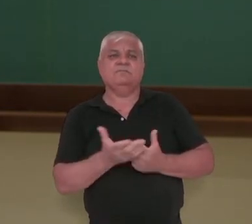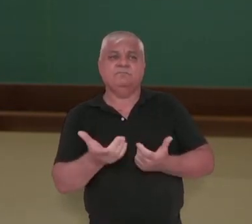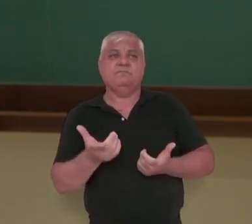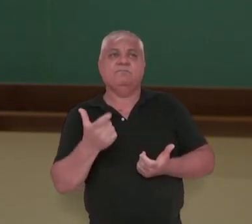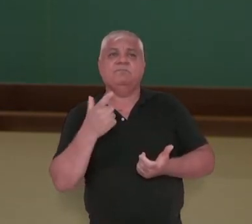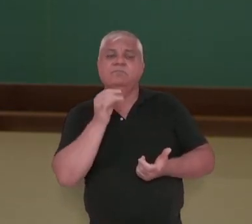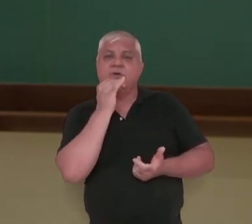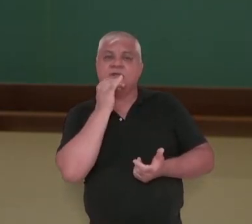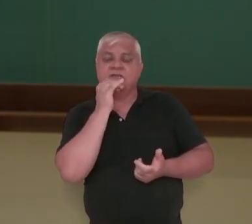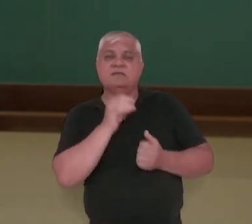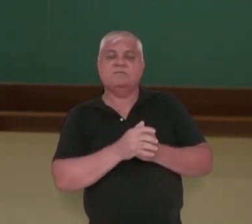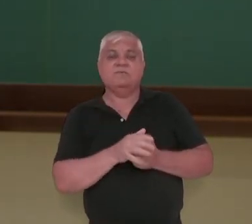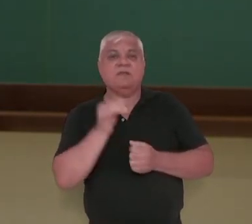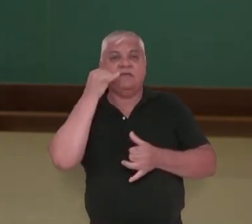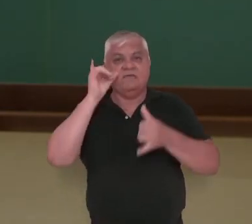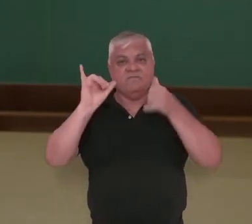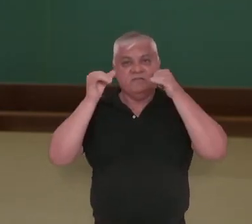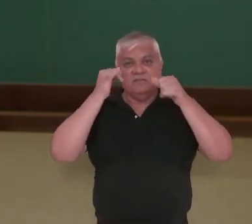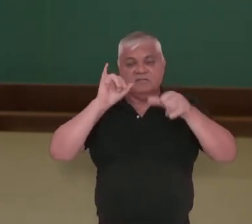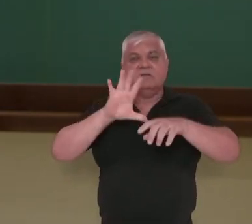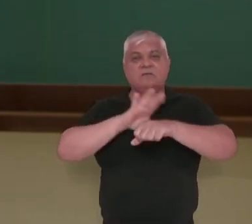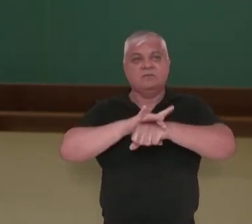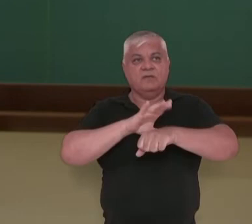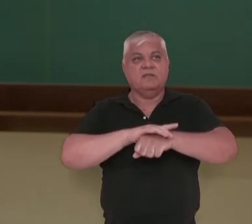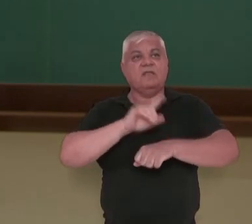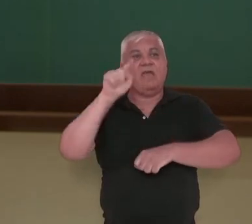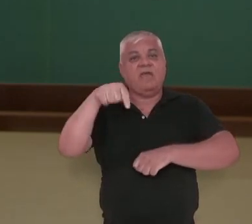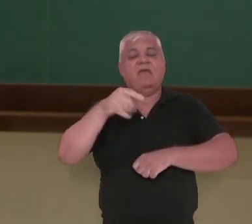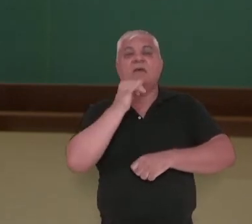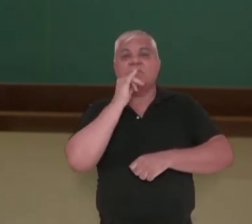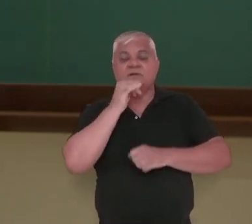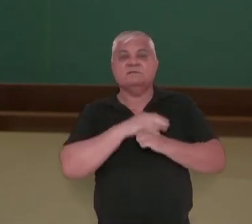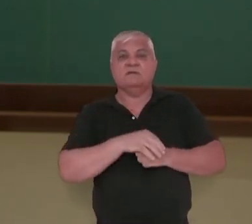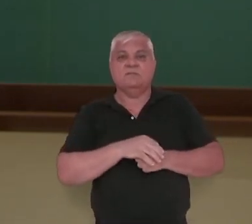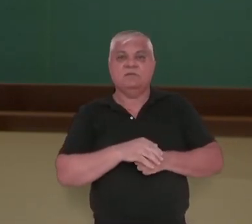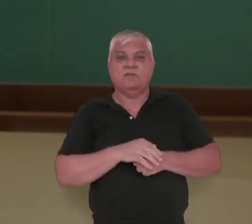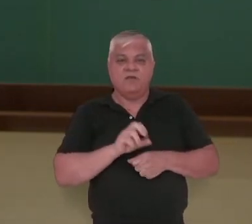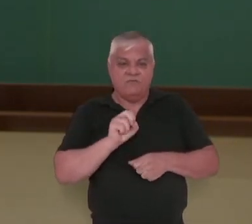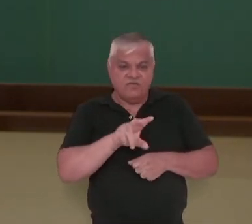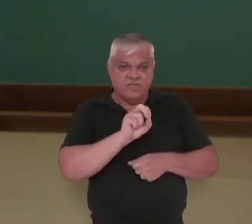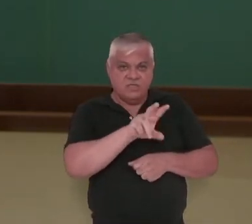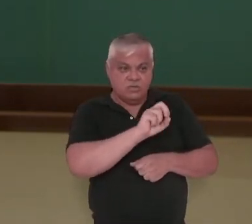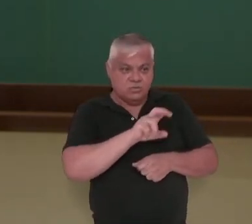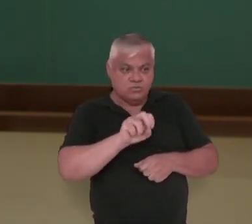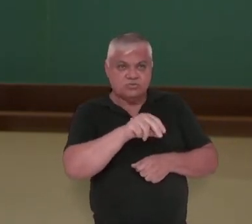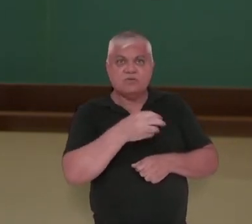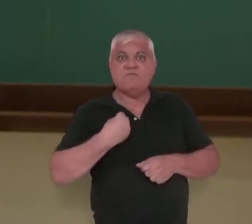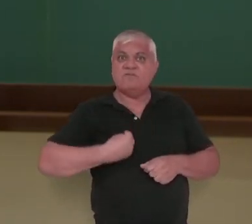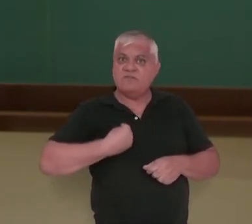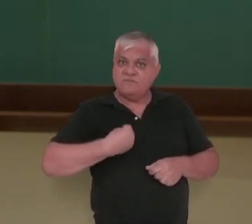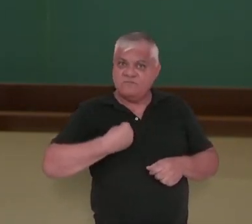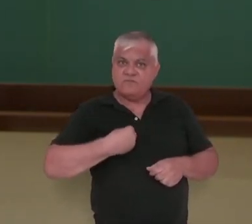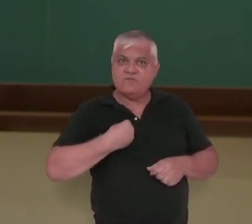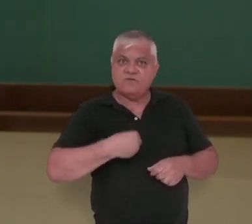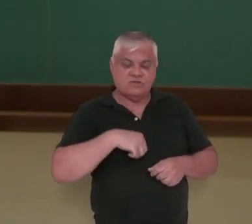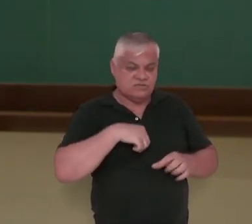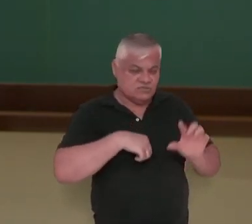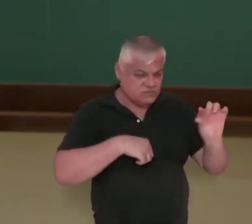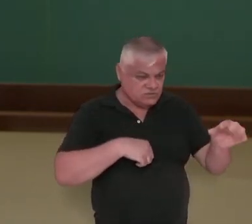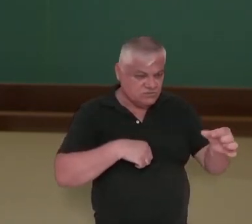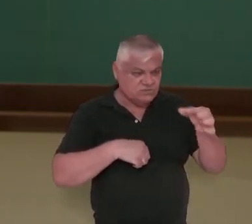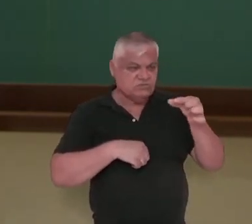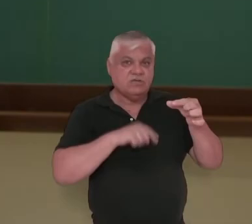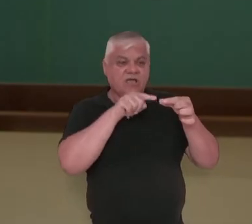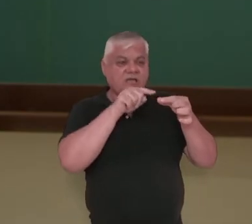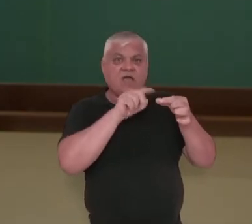para prevenir doenças, ela é produzida com vírus ou bactérias. Professora, que loucura, como assim? Isso